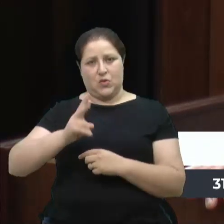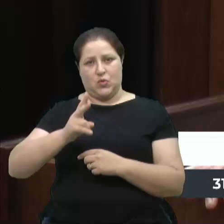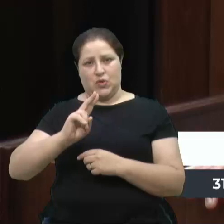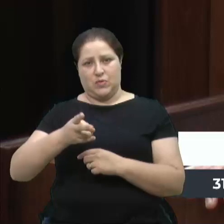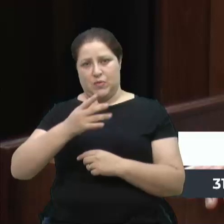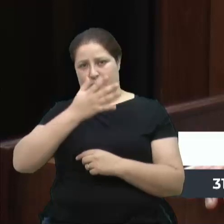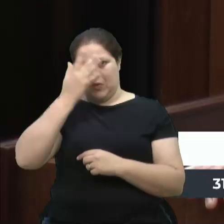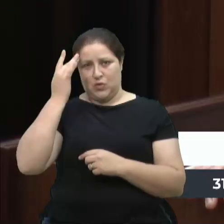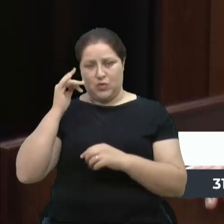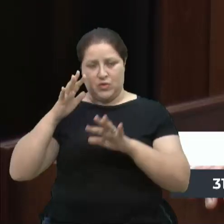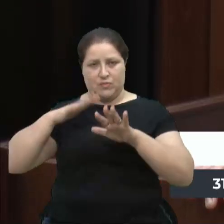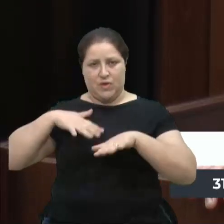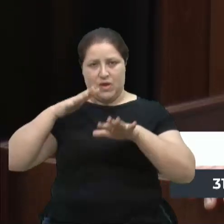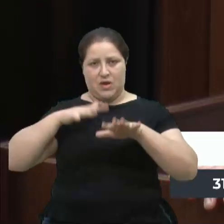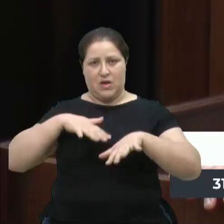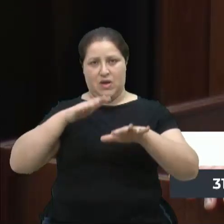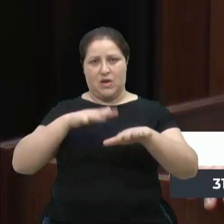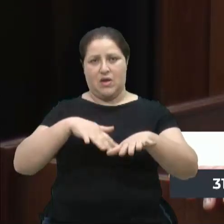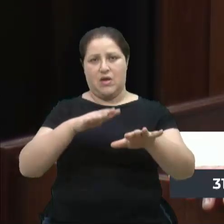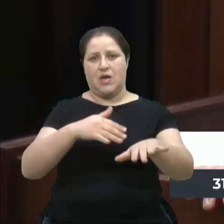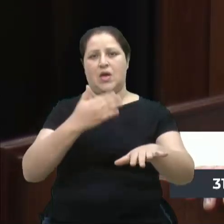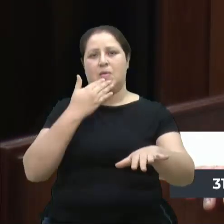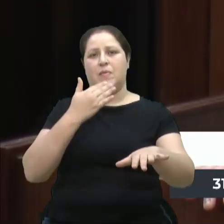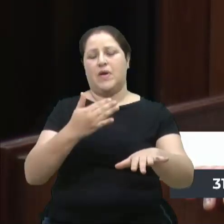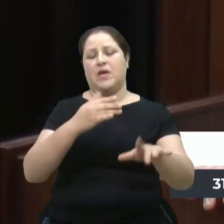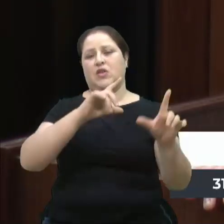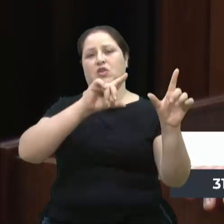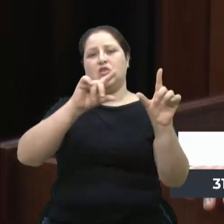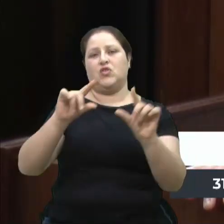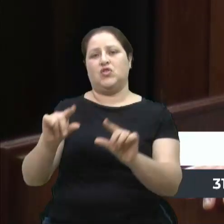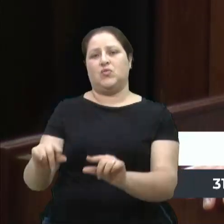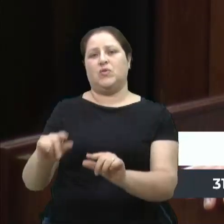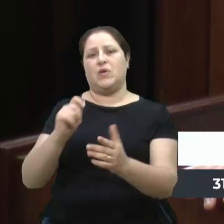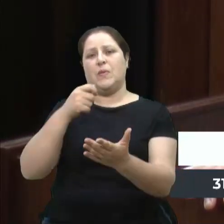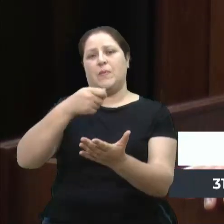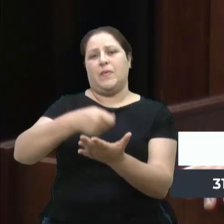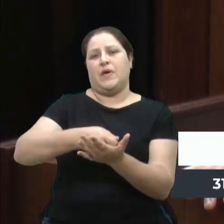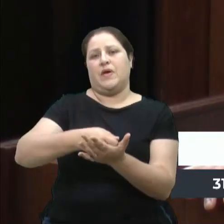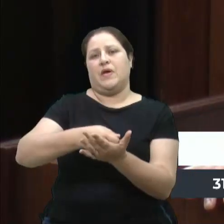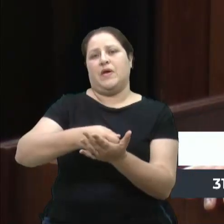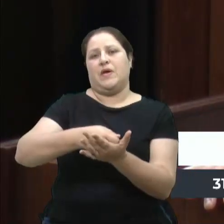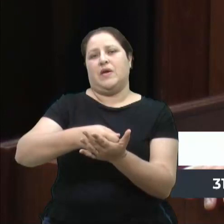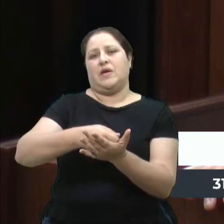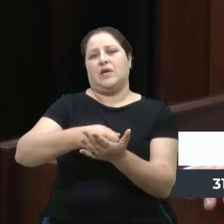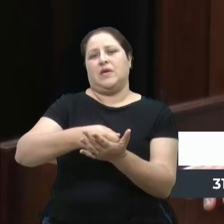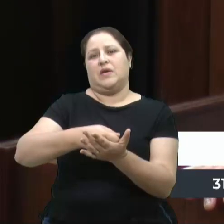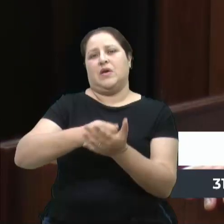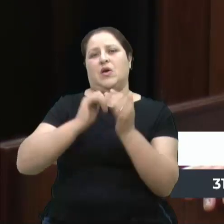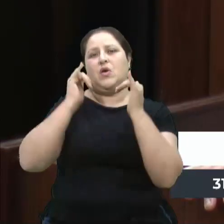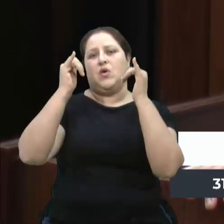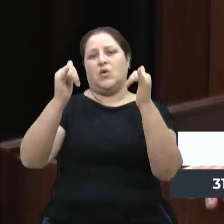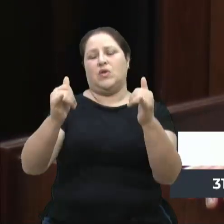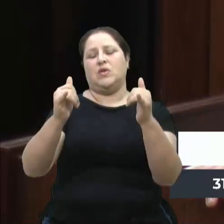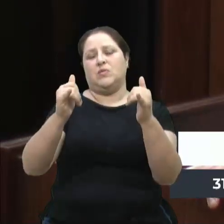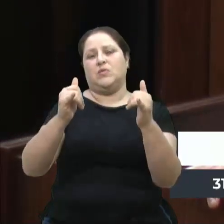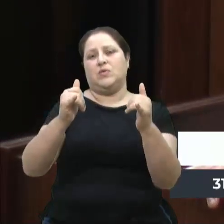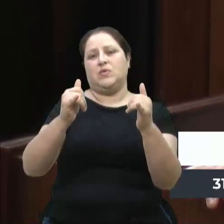pedir que fosse diminuída a tarifa do transporte coletivo, naquela época, 20 centavos. Né, lembra? Os 20